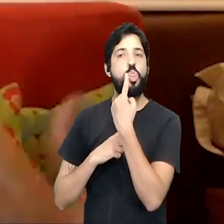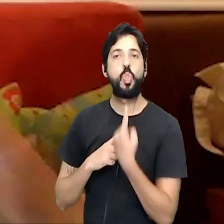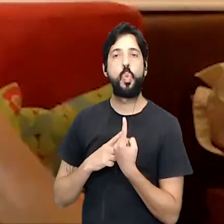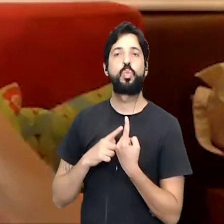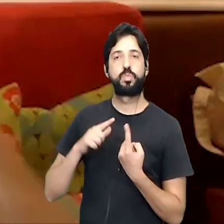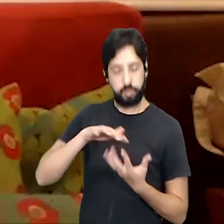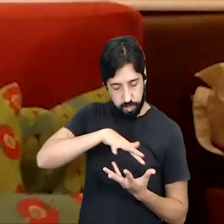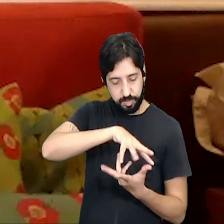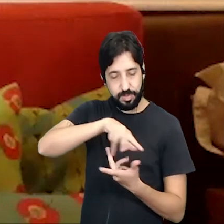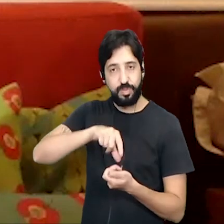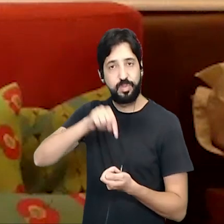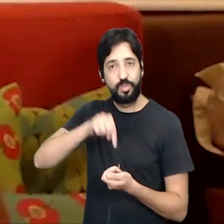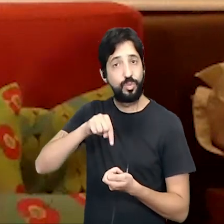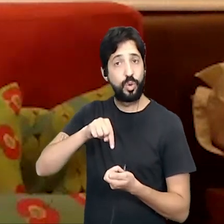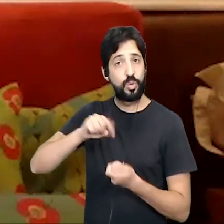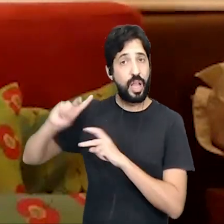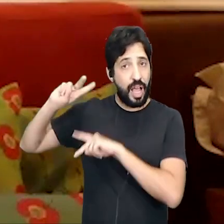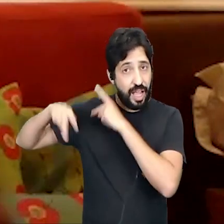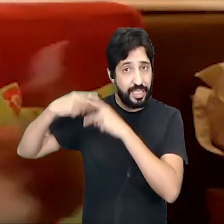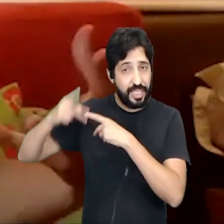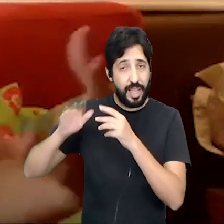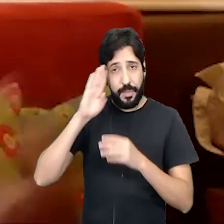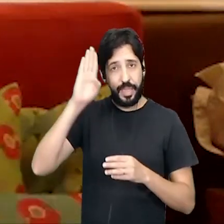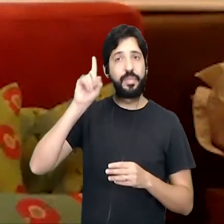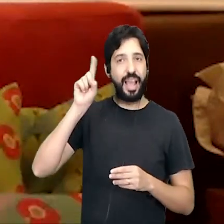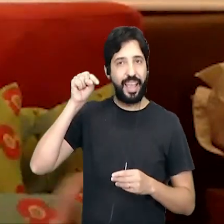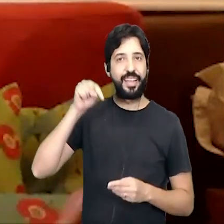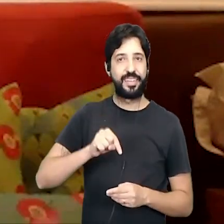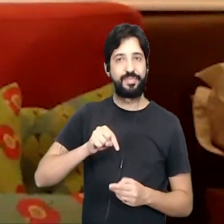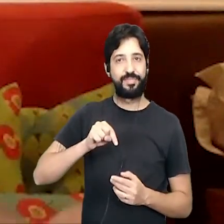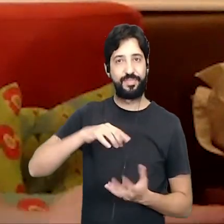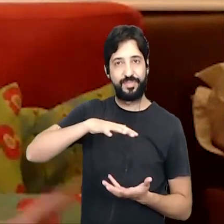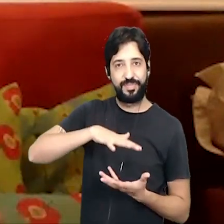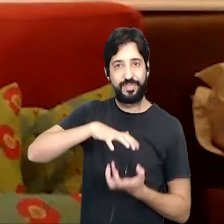que, que esse organismo